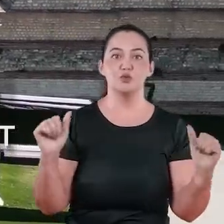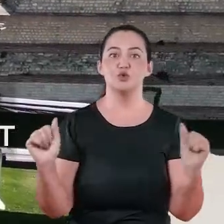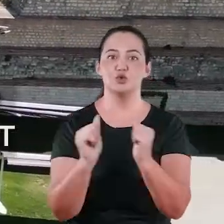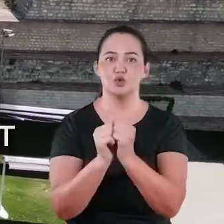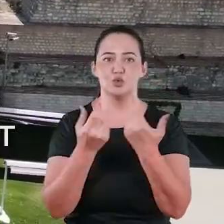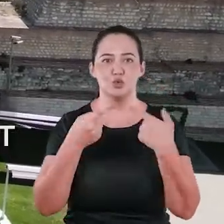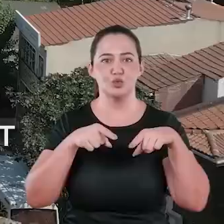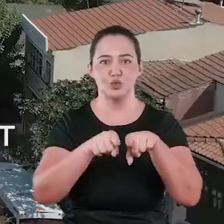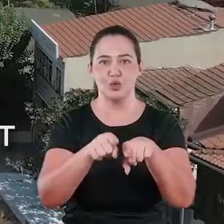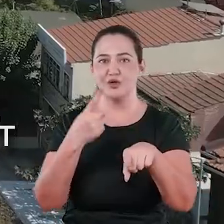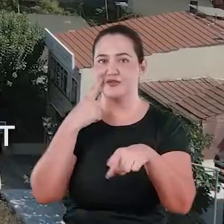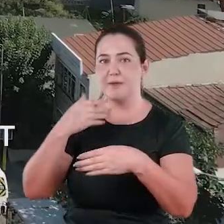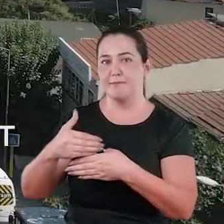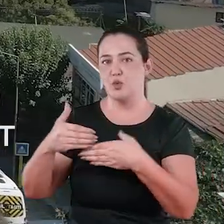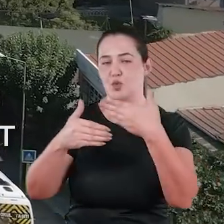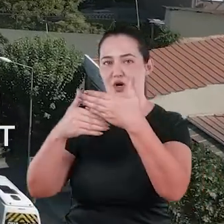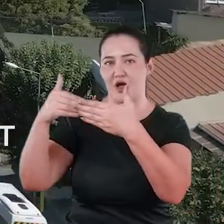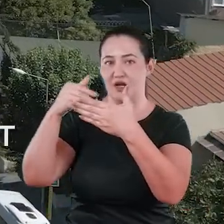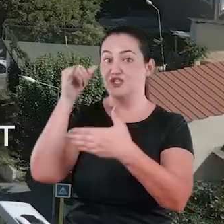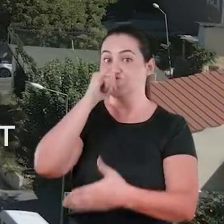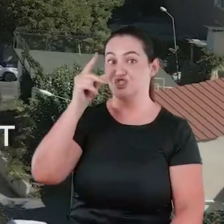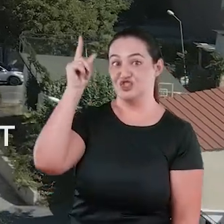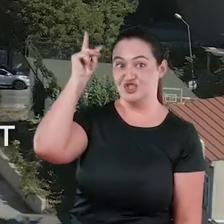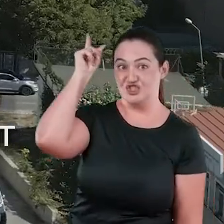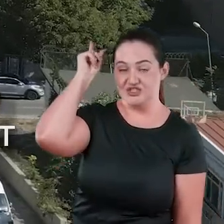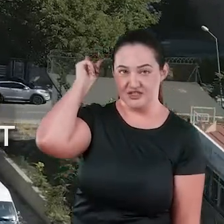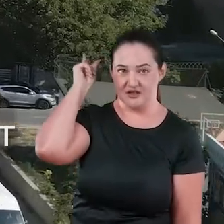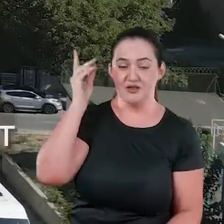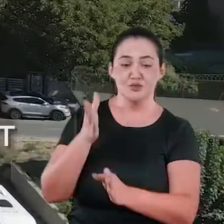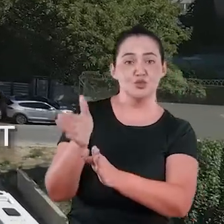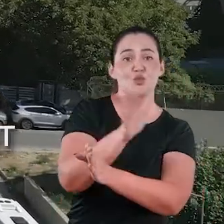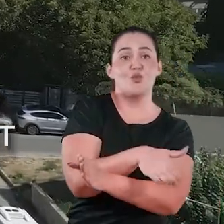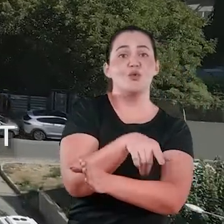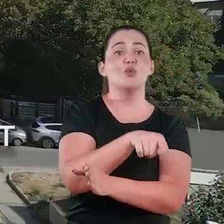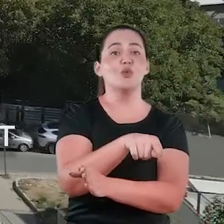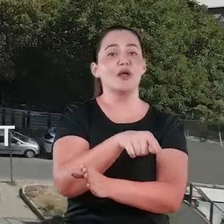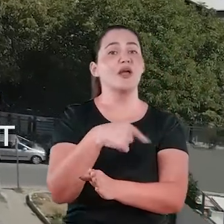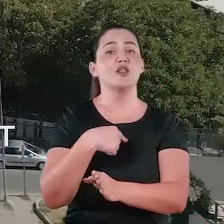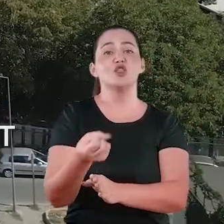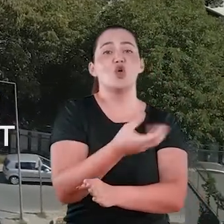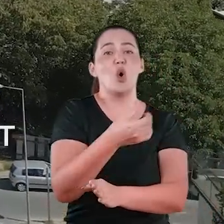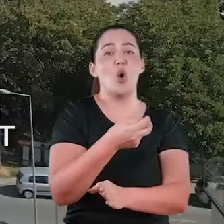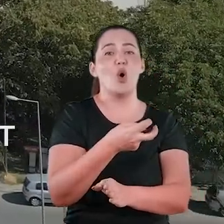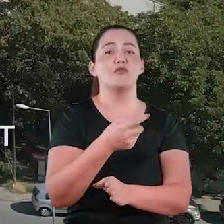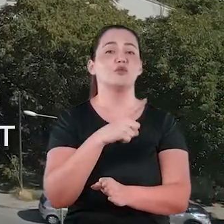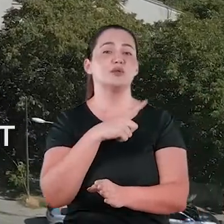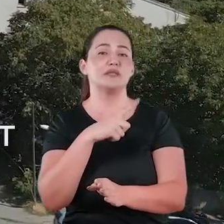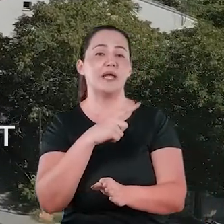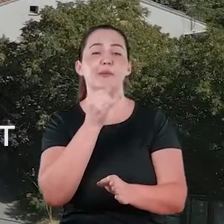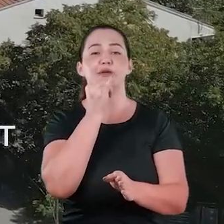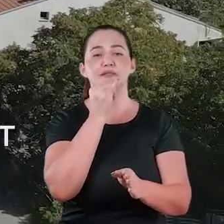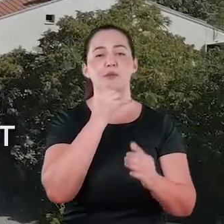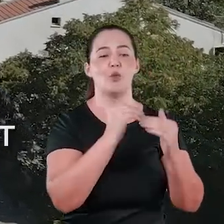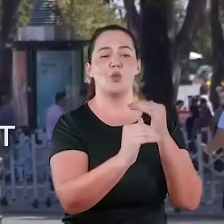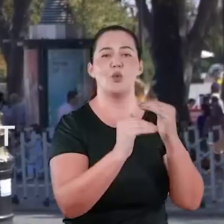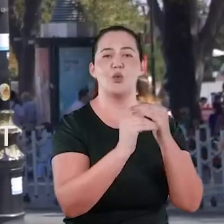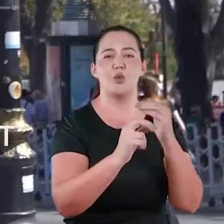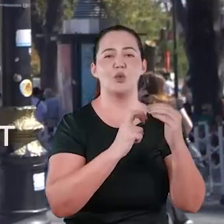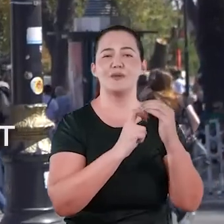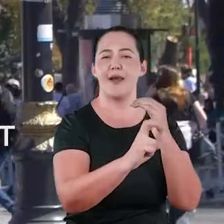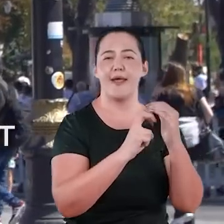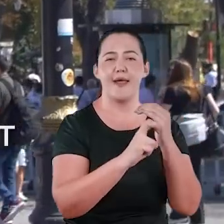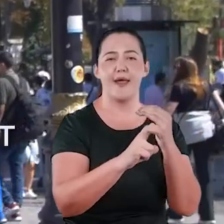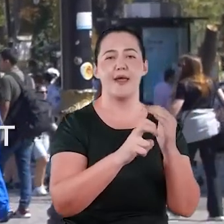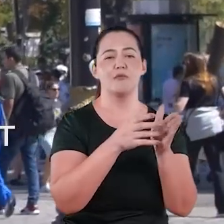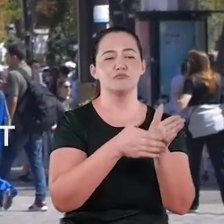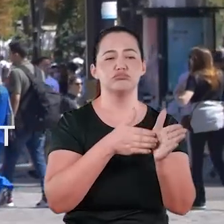aqui as muralhas antigas de Constantinopla e do lado de cá a modernidade. Nós temos uma rodovia que passa aqui, inclusive